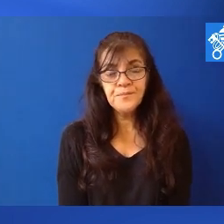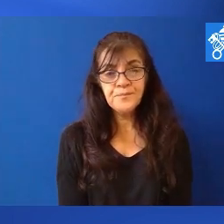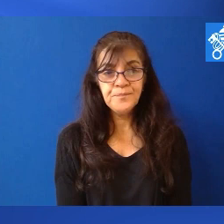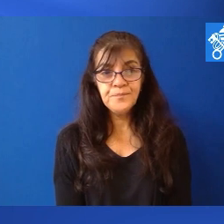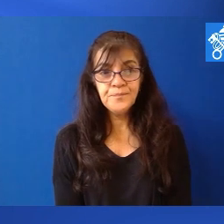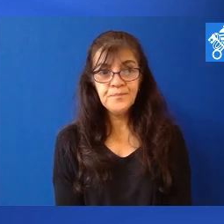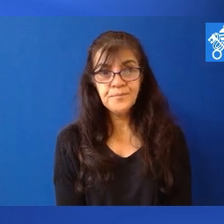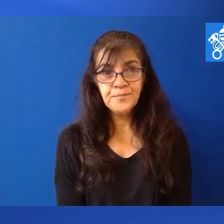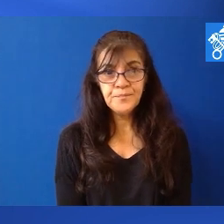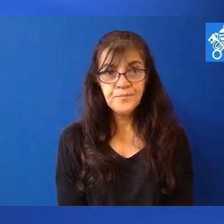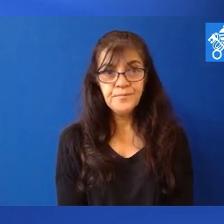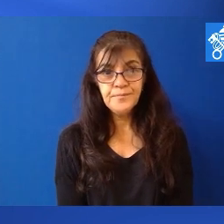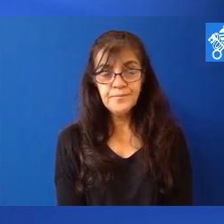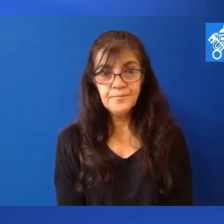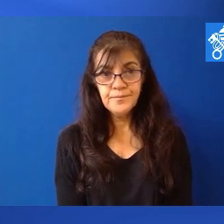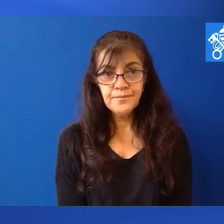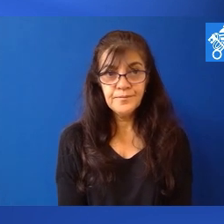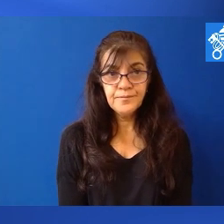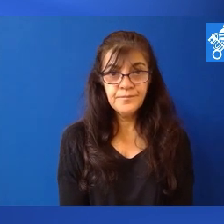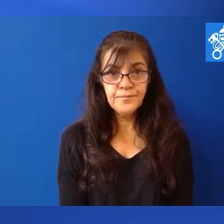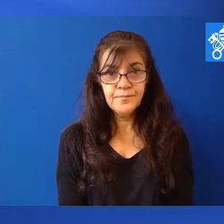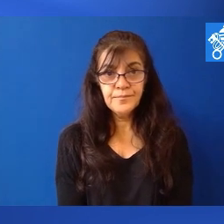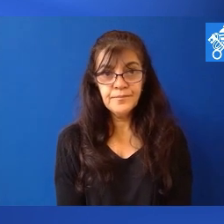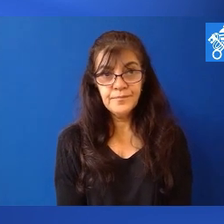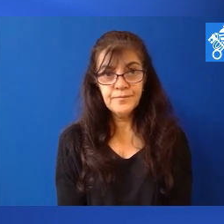a nível humano como espiritual.